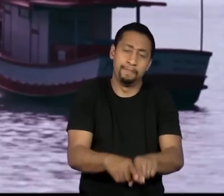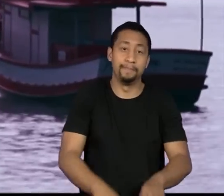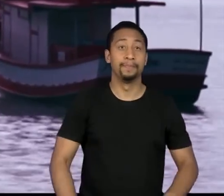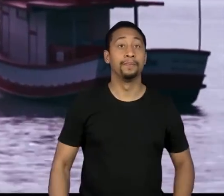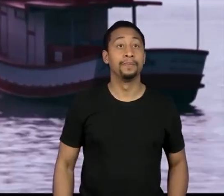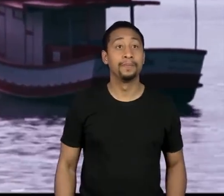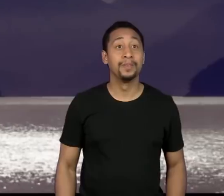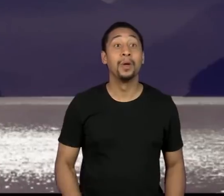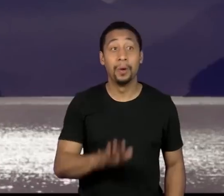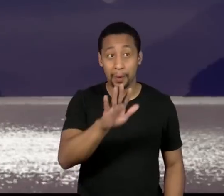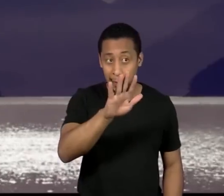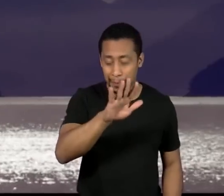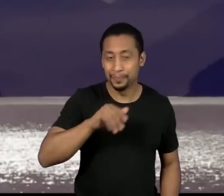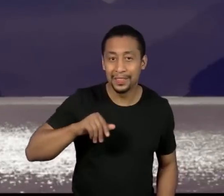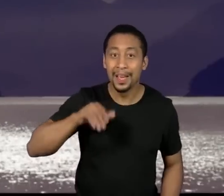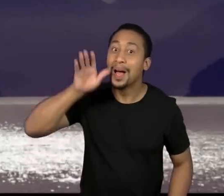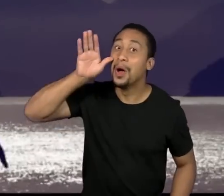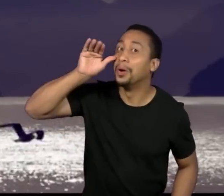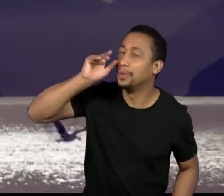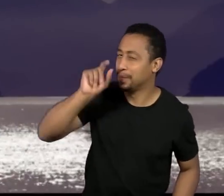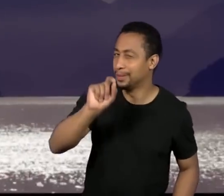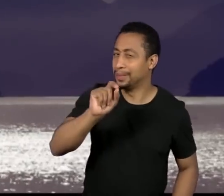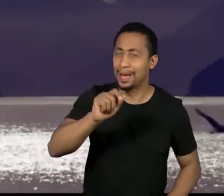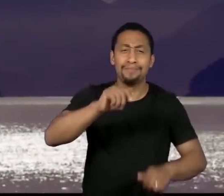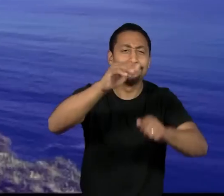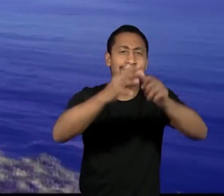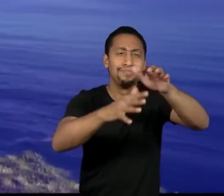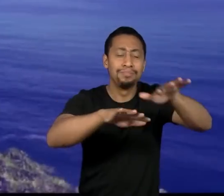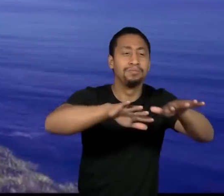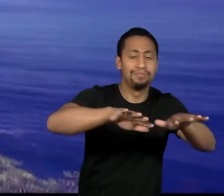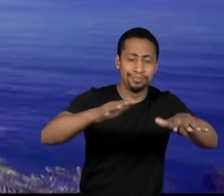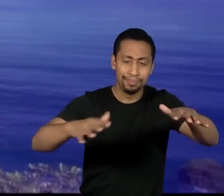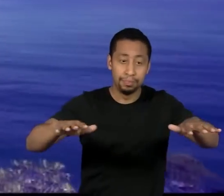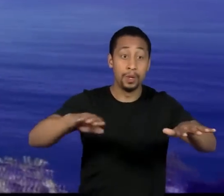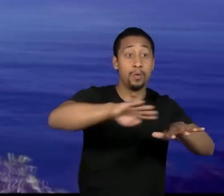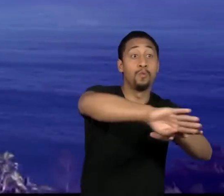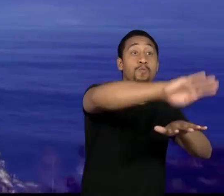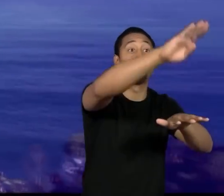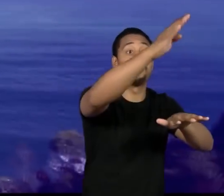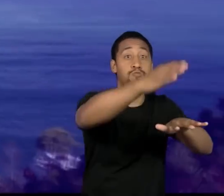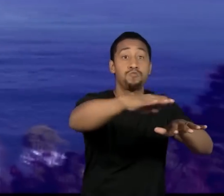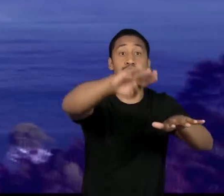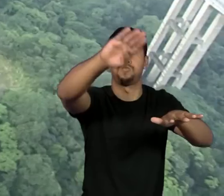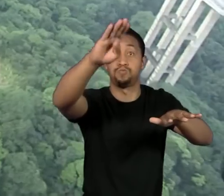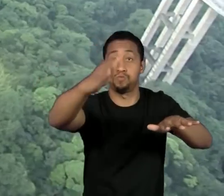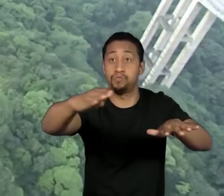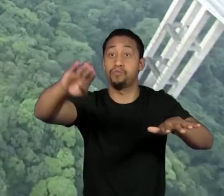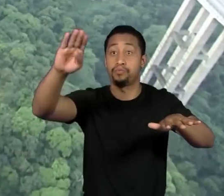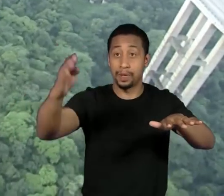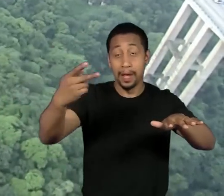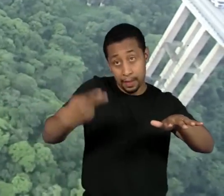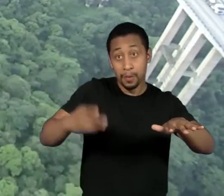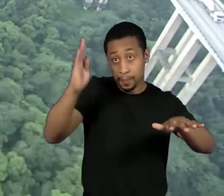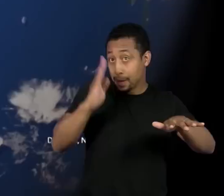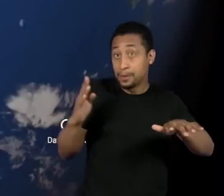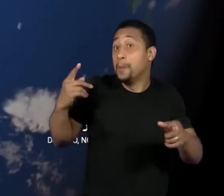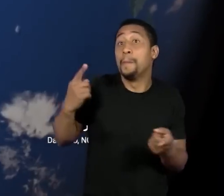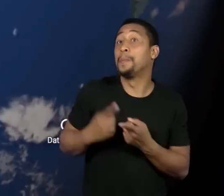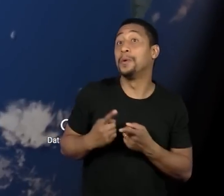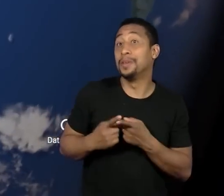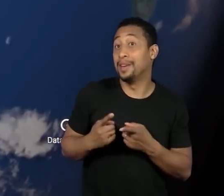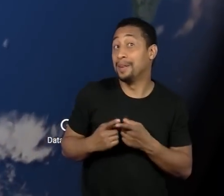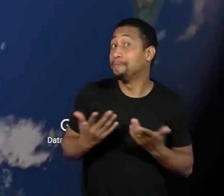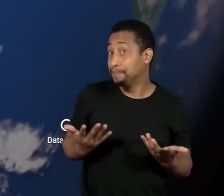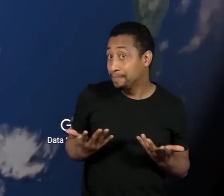Uma curiosidade é que as montanhas da Serra do Mar, no litoral brasileiro, são resultado da elevação da Terra, quando